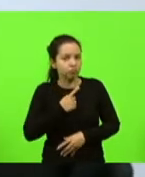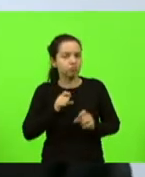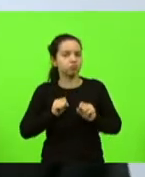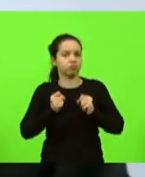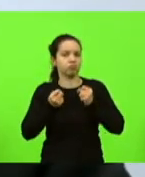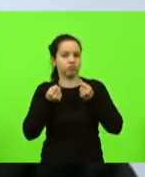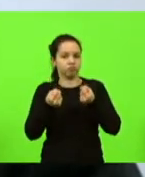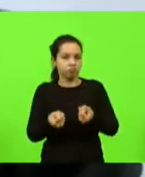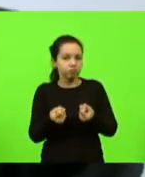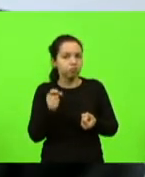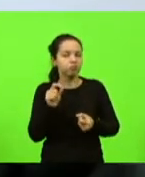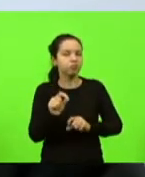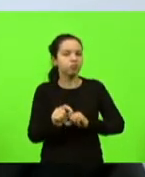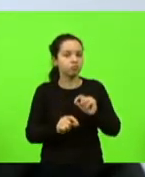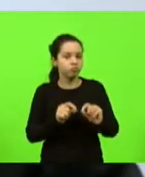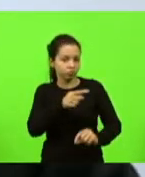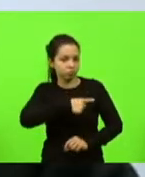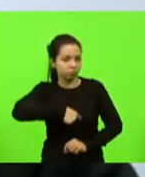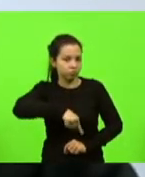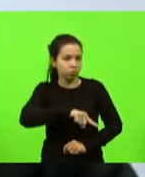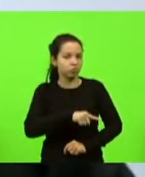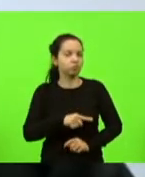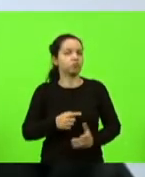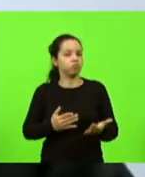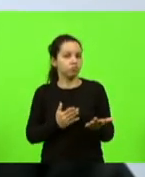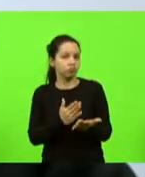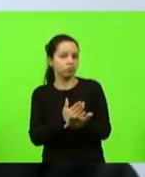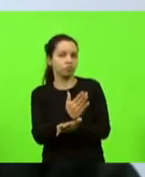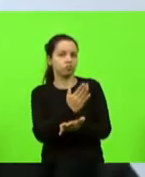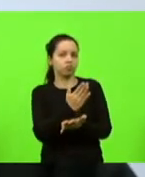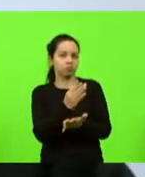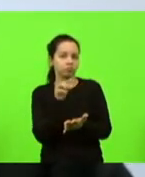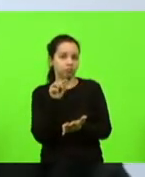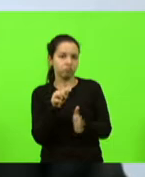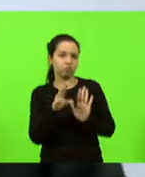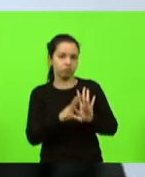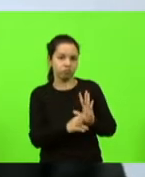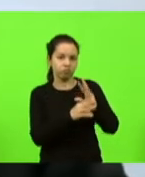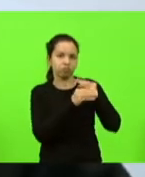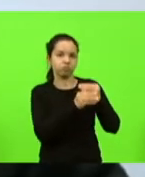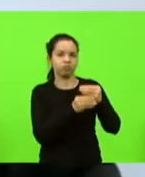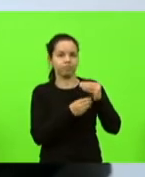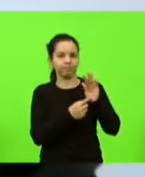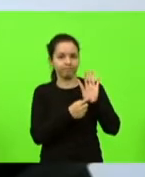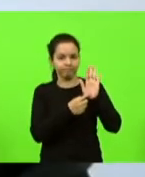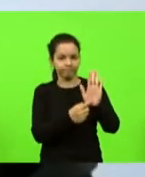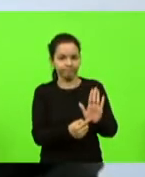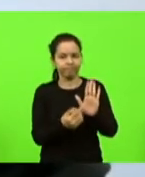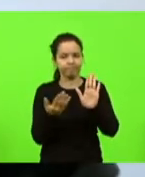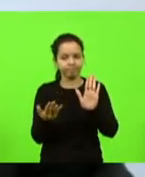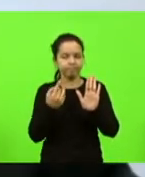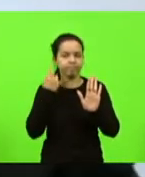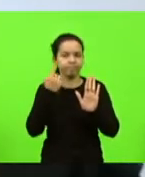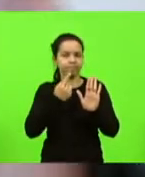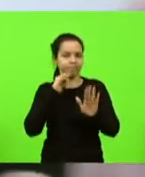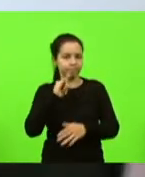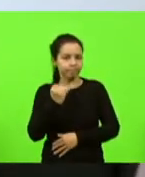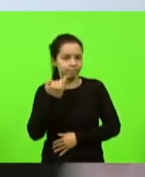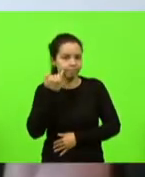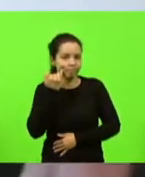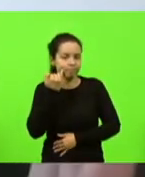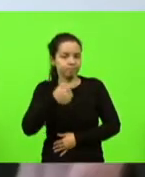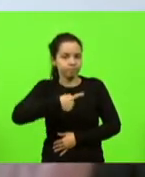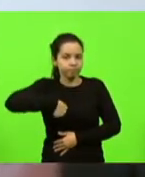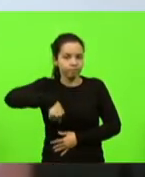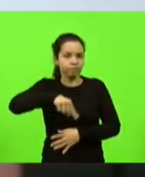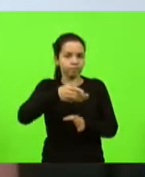gente possa aprovar essa emenda apresentada pelo deputado Gessé, para que a gente possa retroagir, não